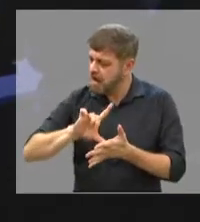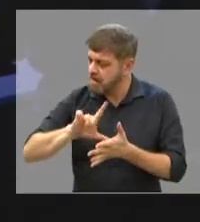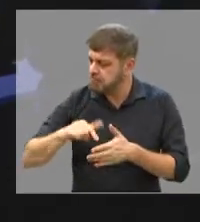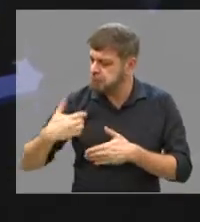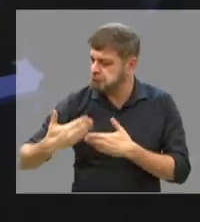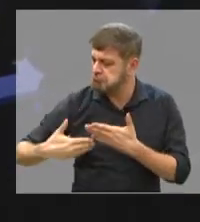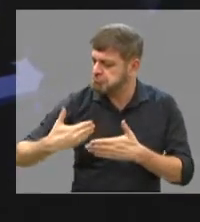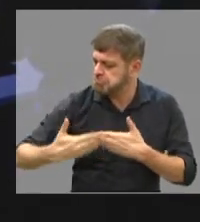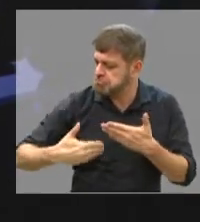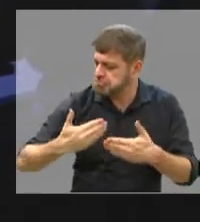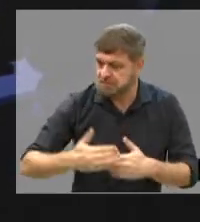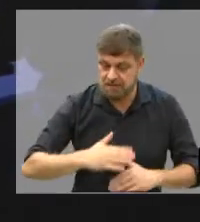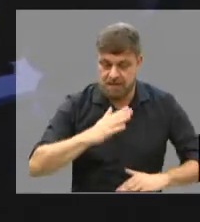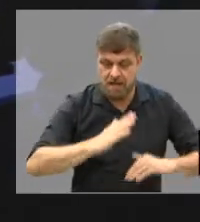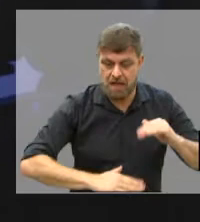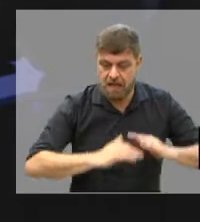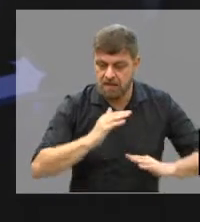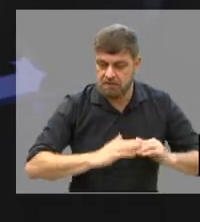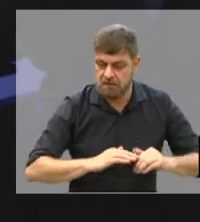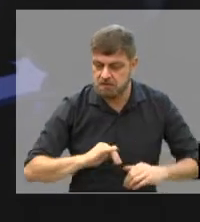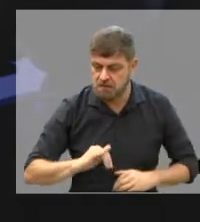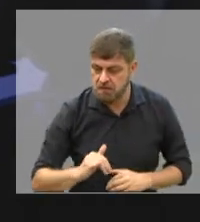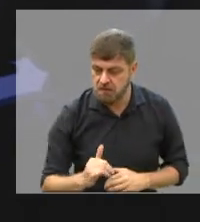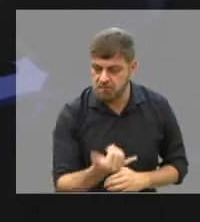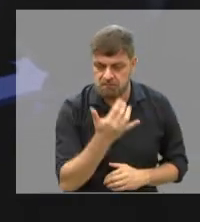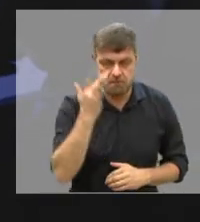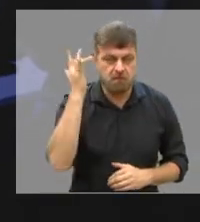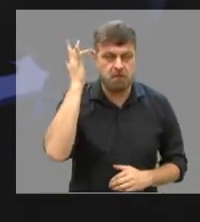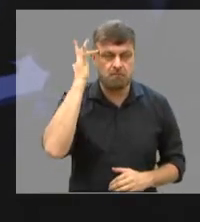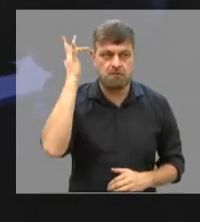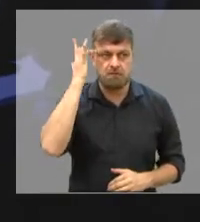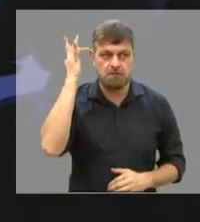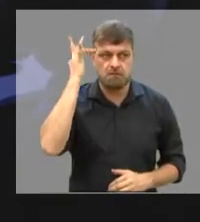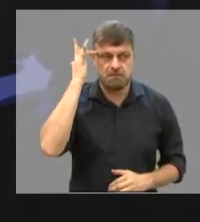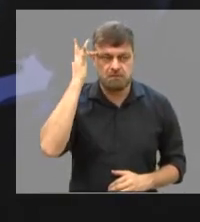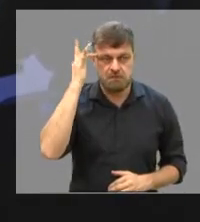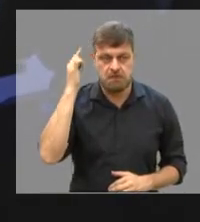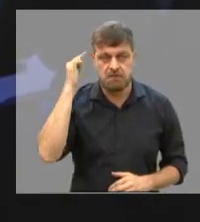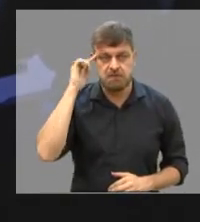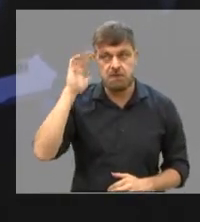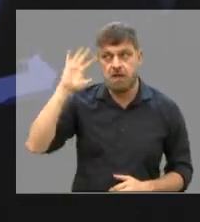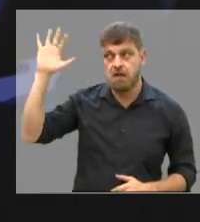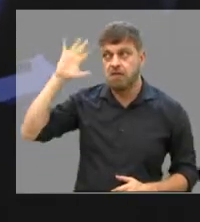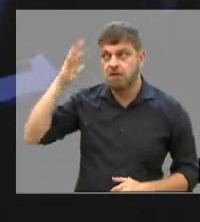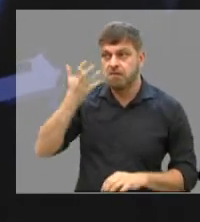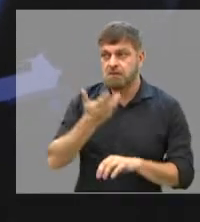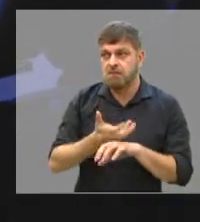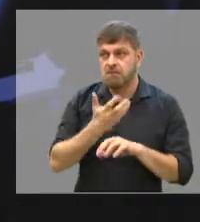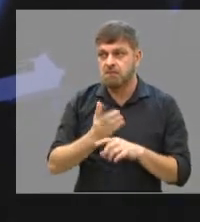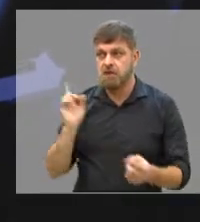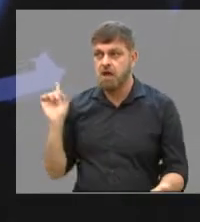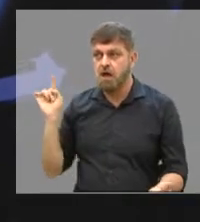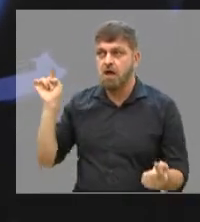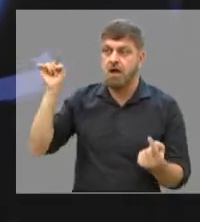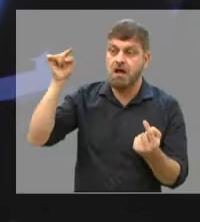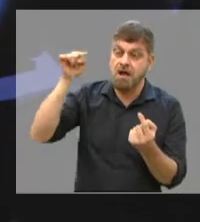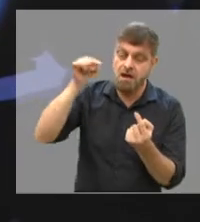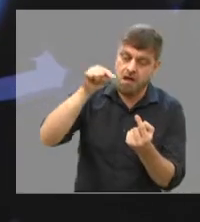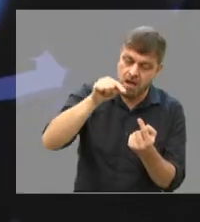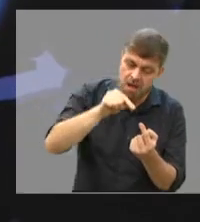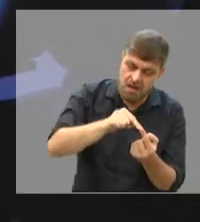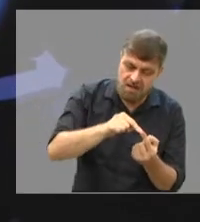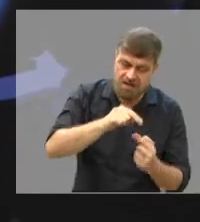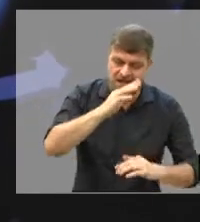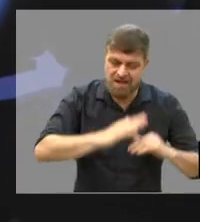Quando ele começa a amadurecer e começa a ter matérias que faz a união das que